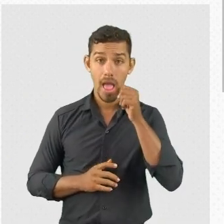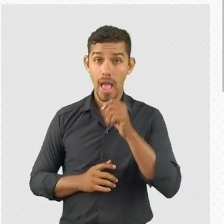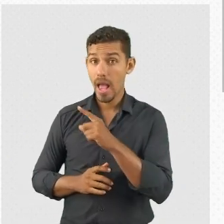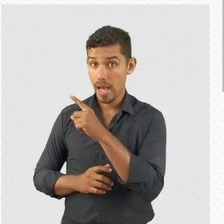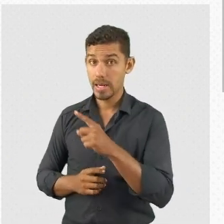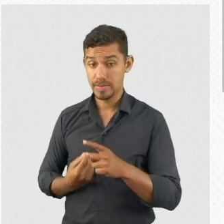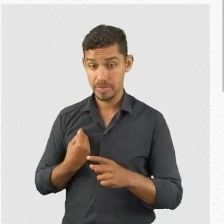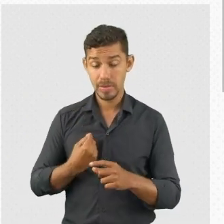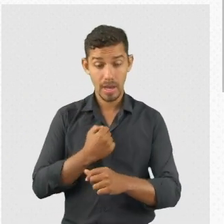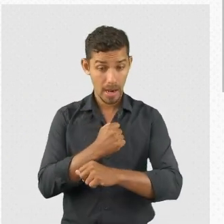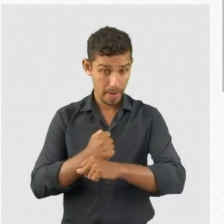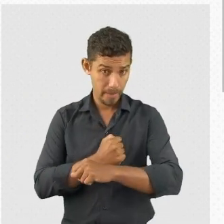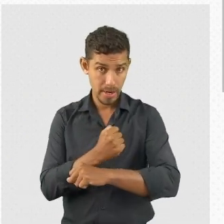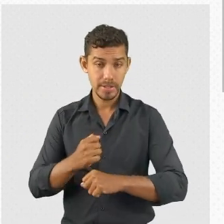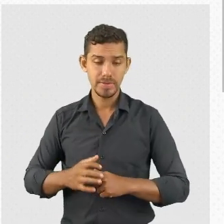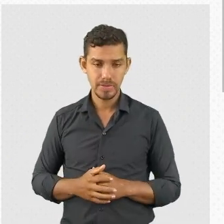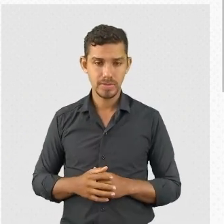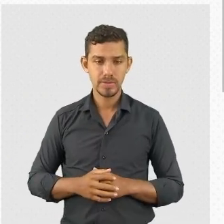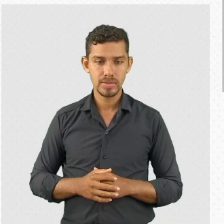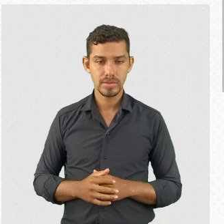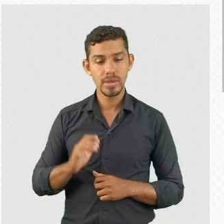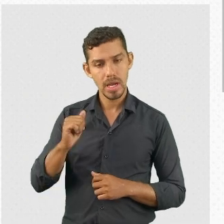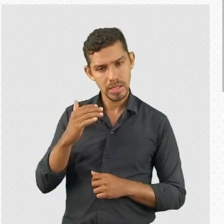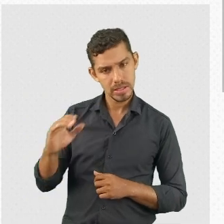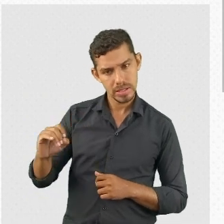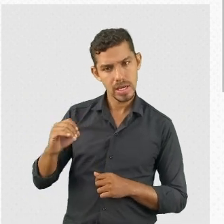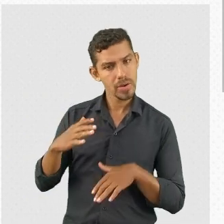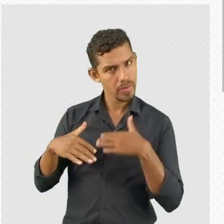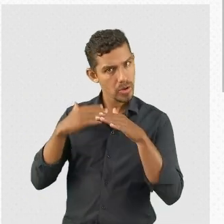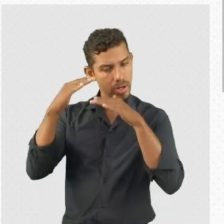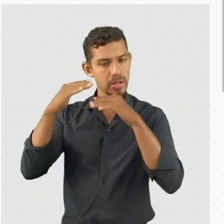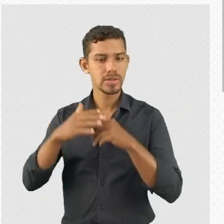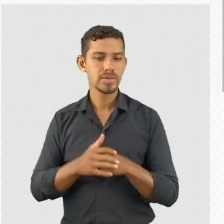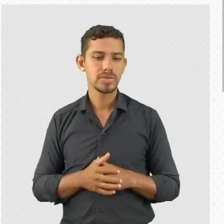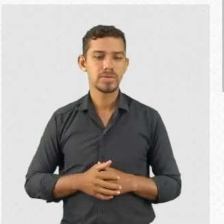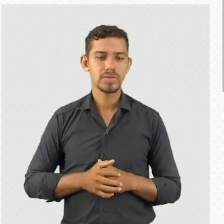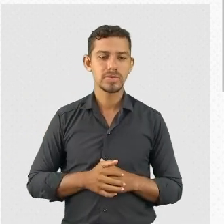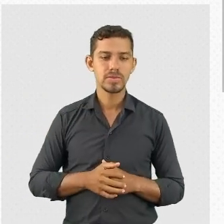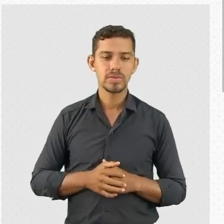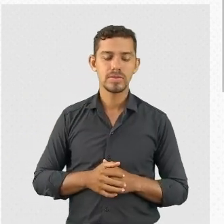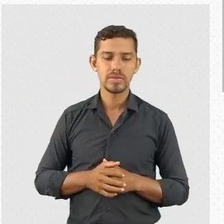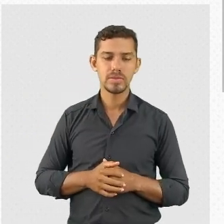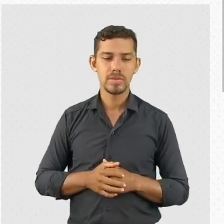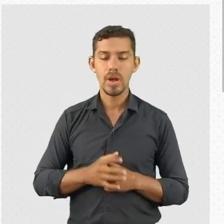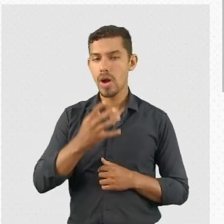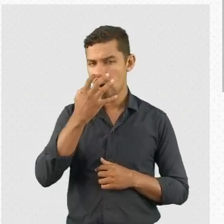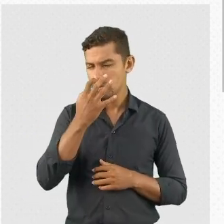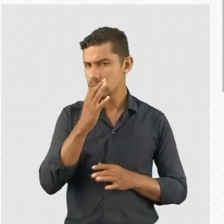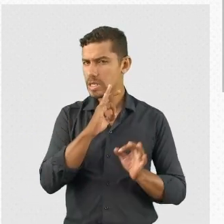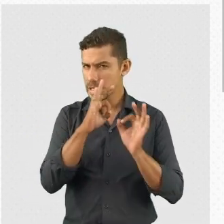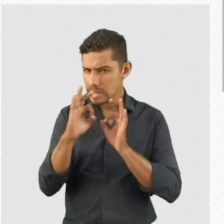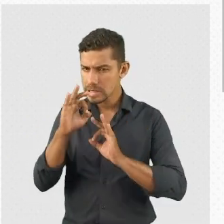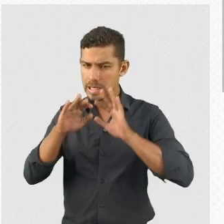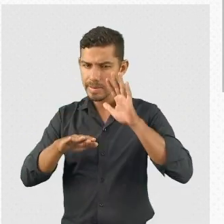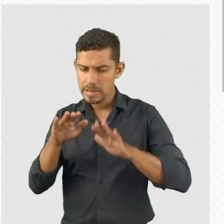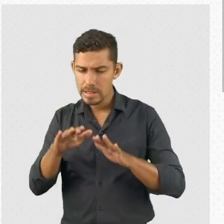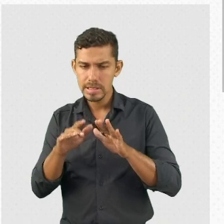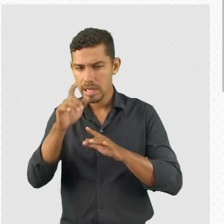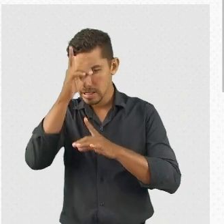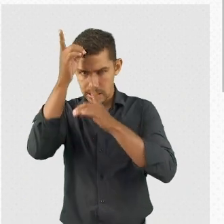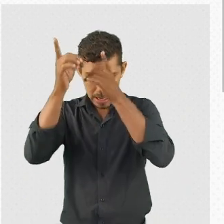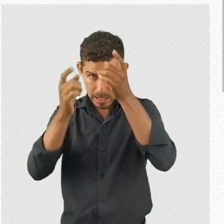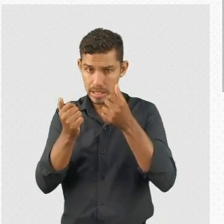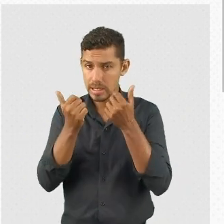está mexendo. Aquela ação em progresso ou ação em andamento. Então, observe que dependendo da ideia que eu